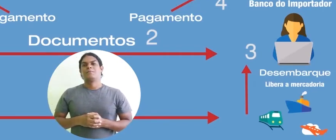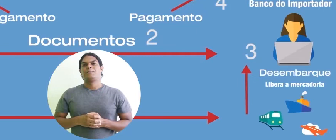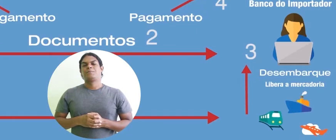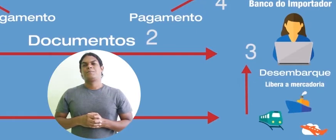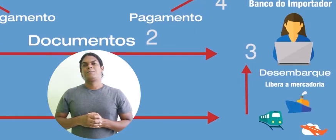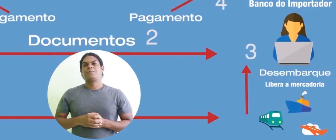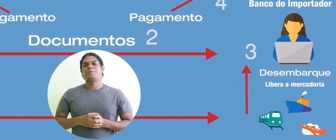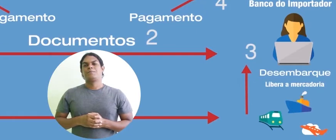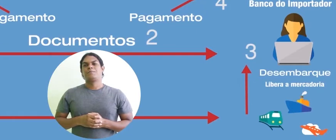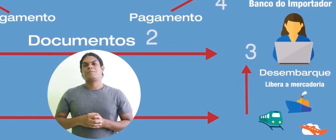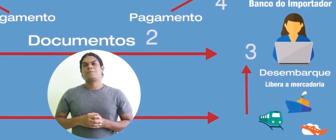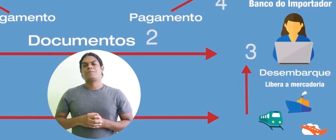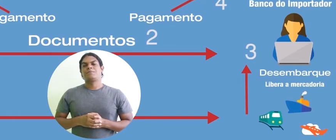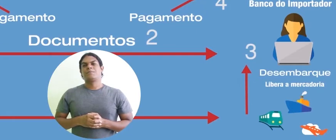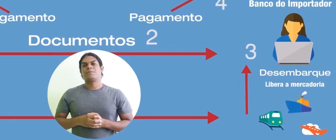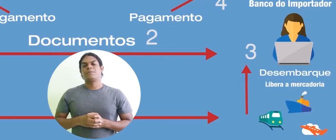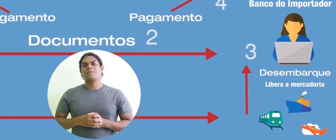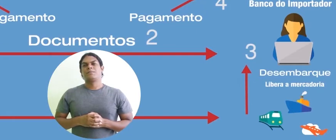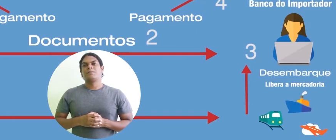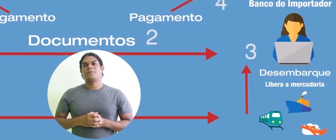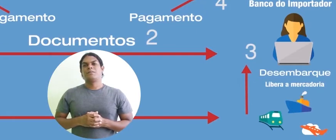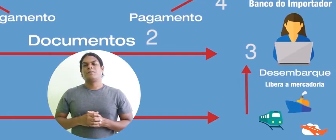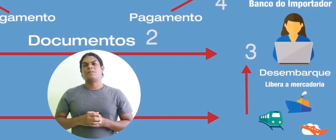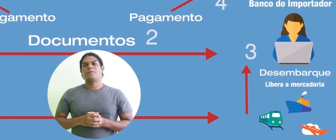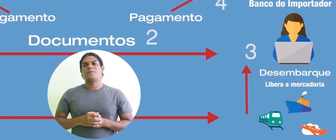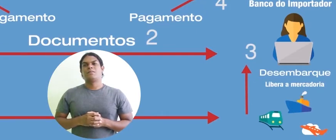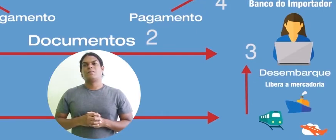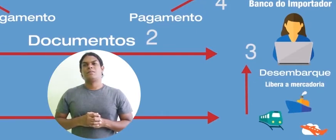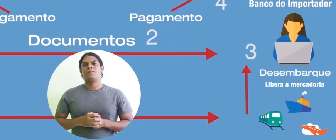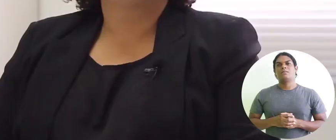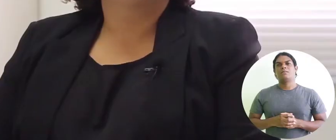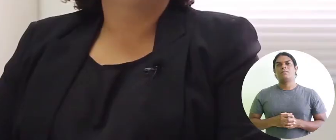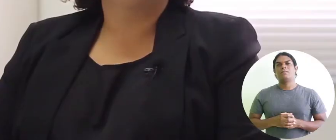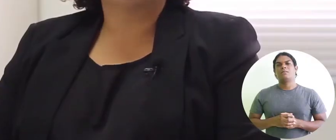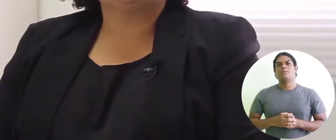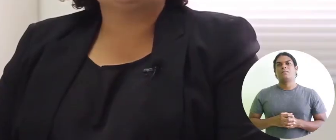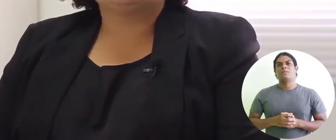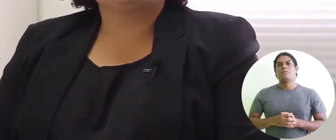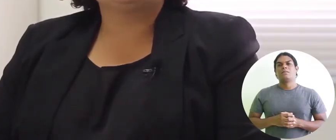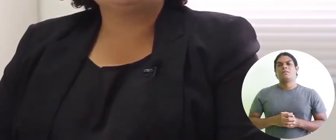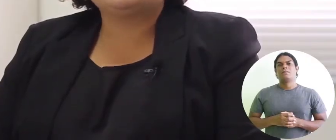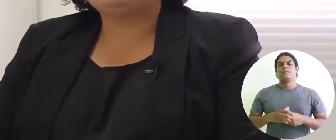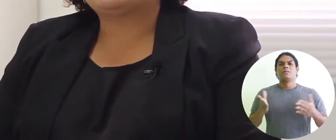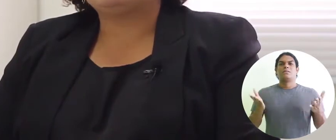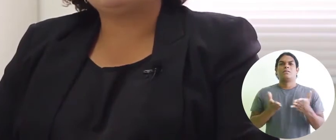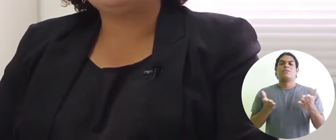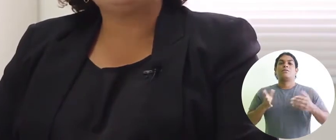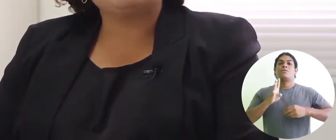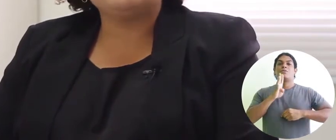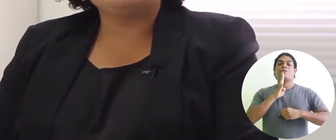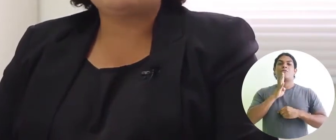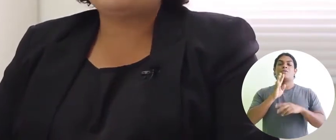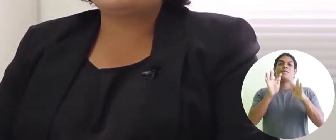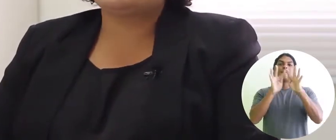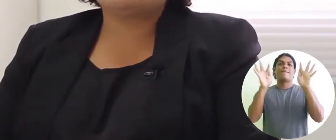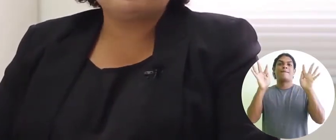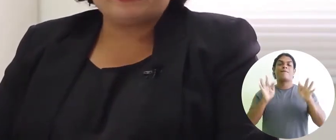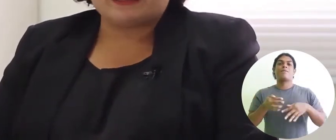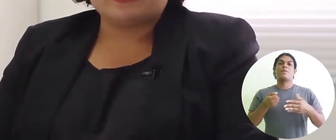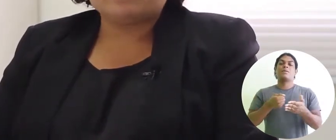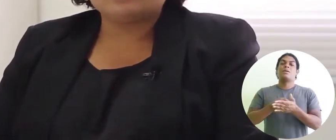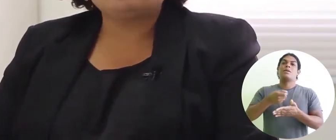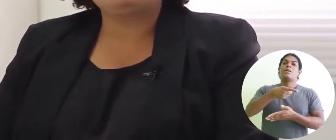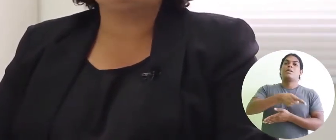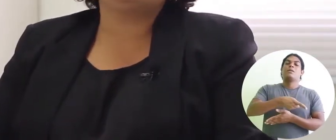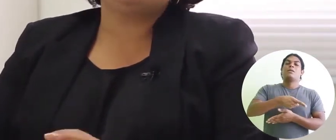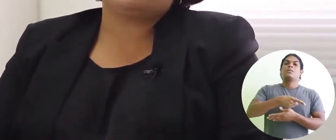configurar e enviar a ordem de pagamento para o exportador. Vamos agora conhecer a forma de pagamento cobrança